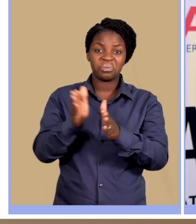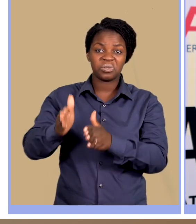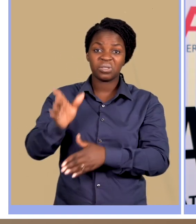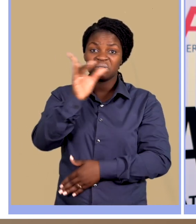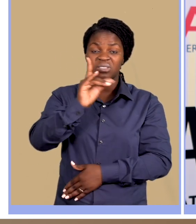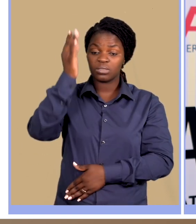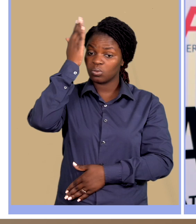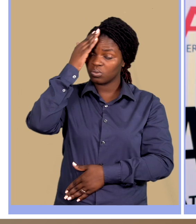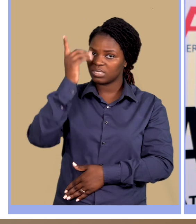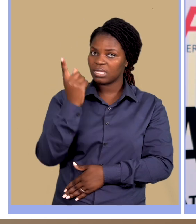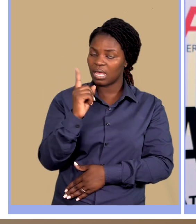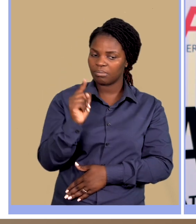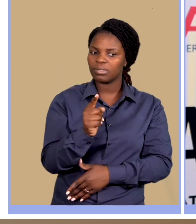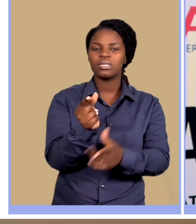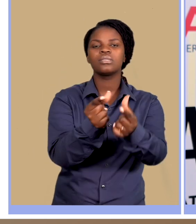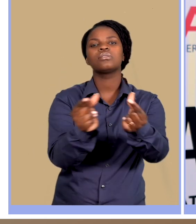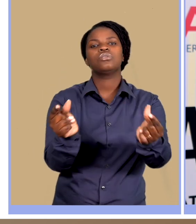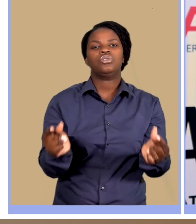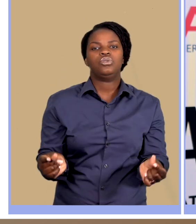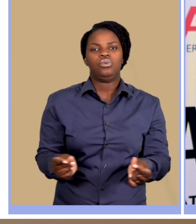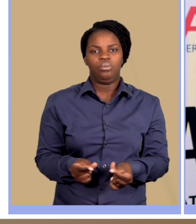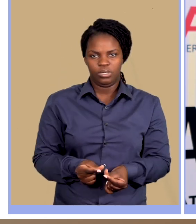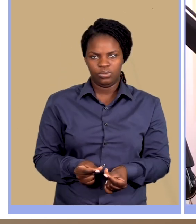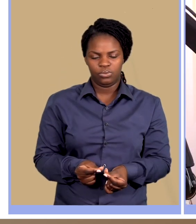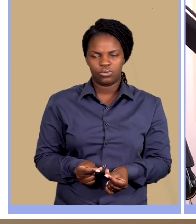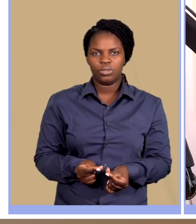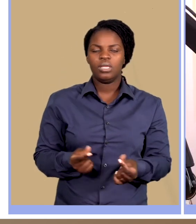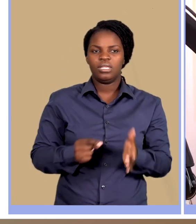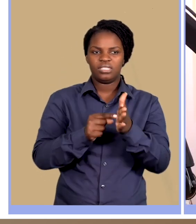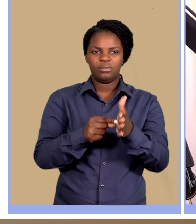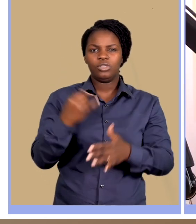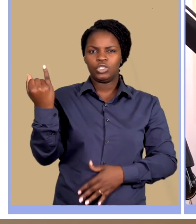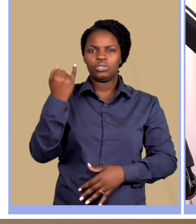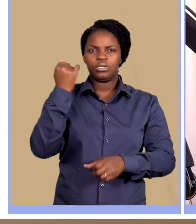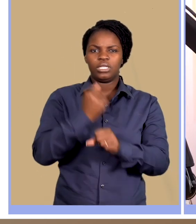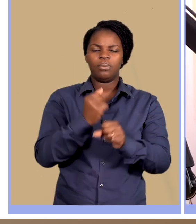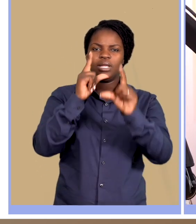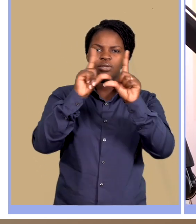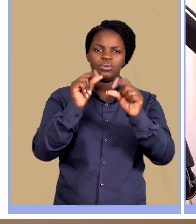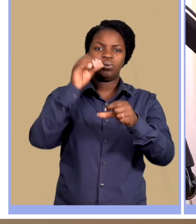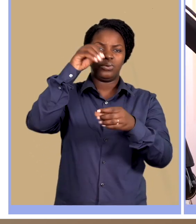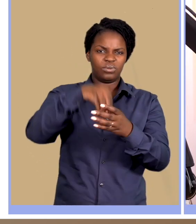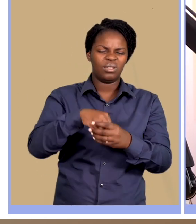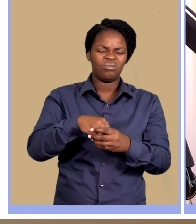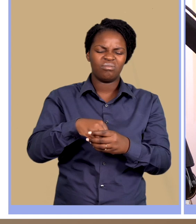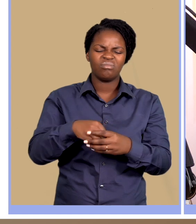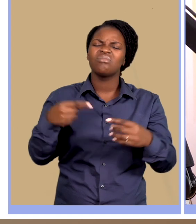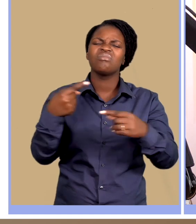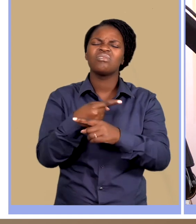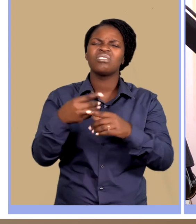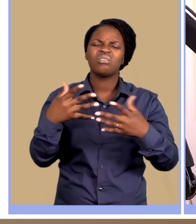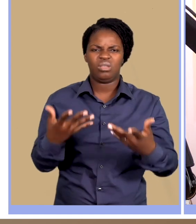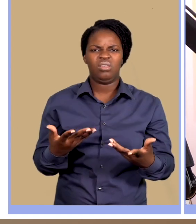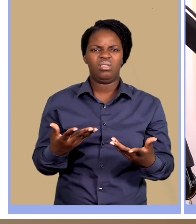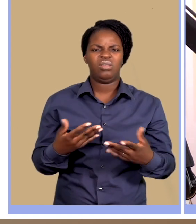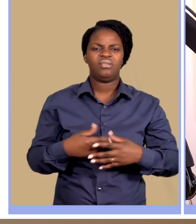instituições que trabalham, né, na área da inclusão. O que é que estaria a falhar? Penso que o que está a falhar é um exemplo do